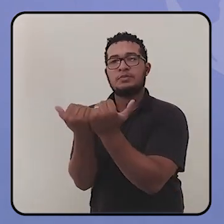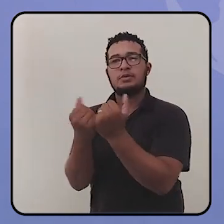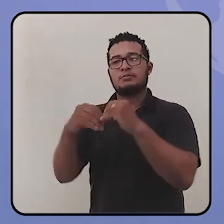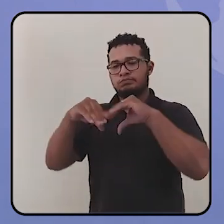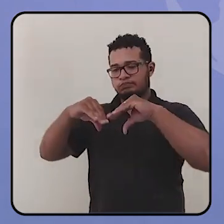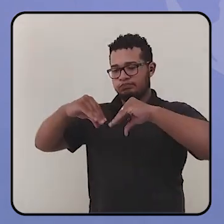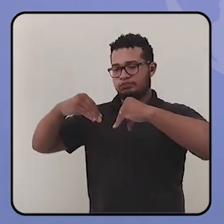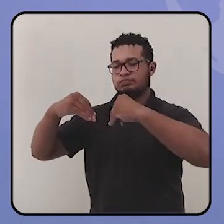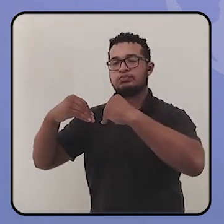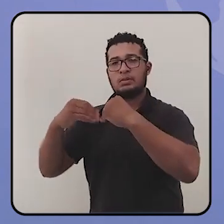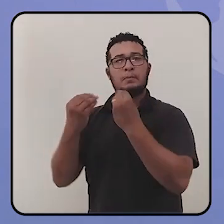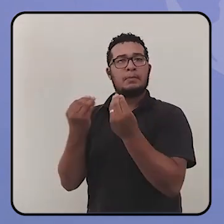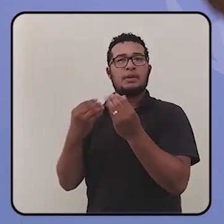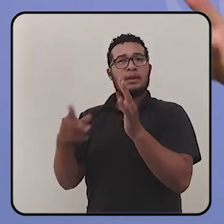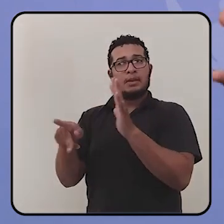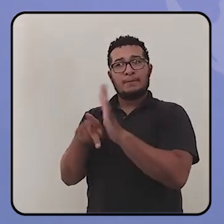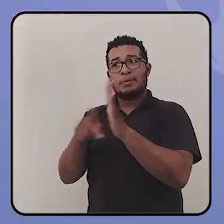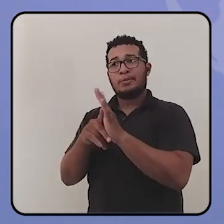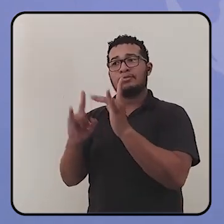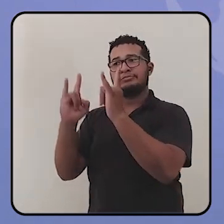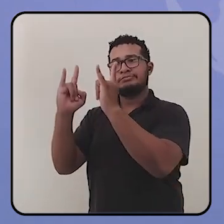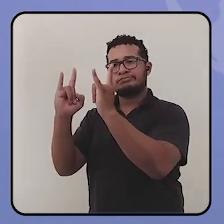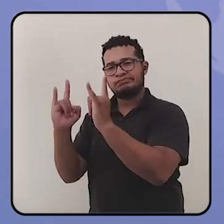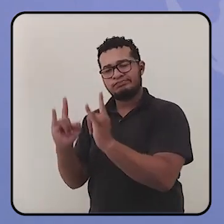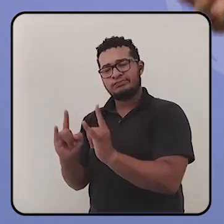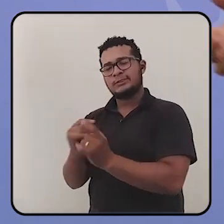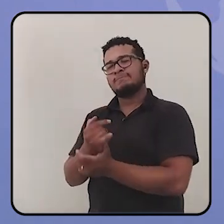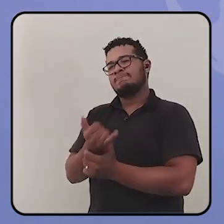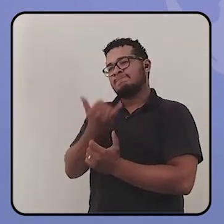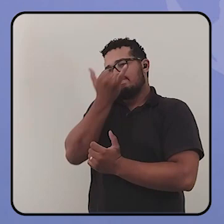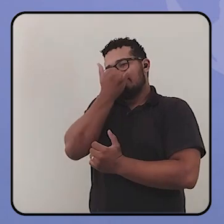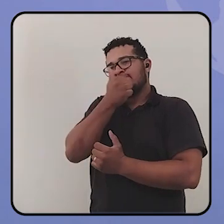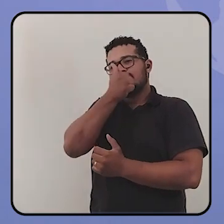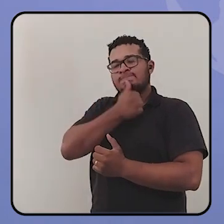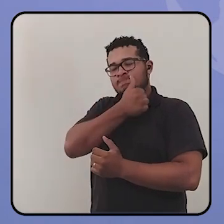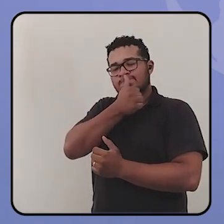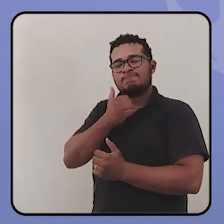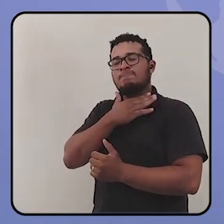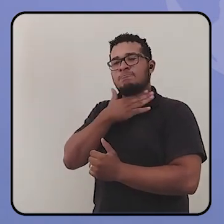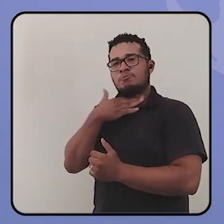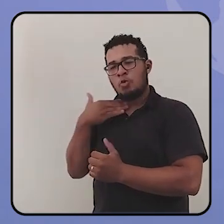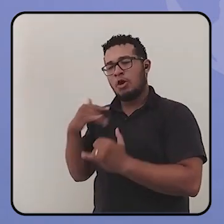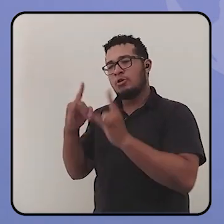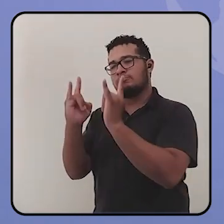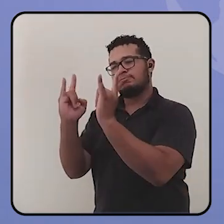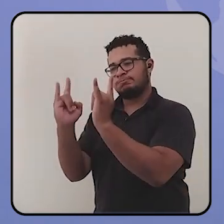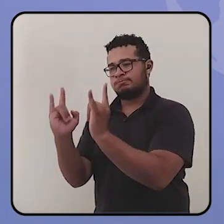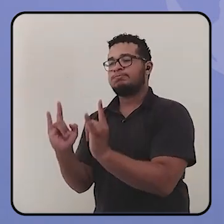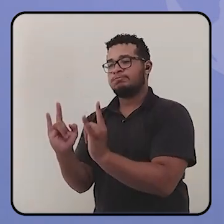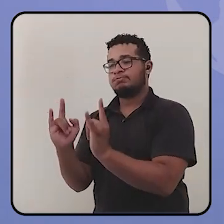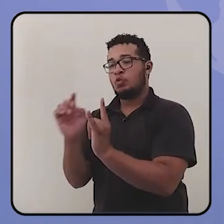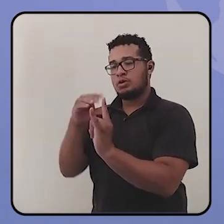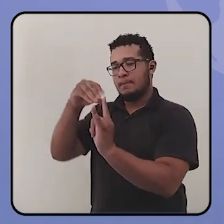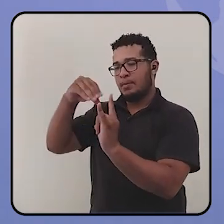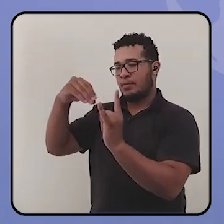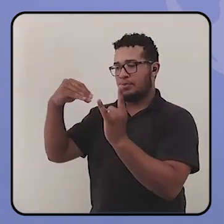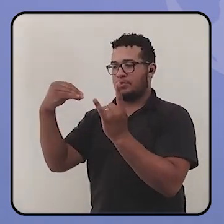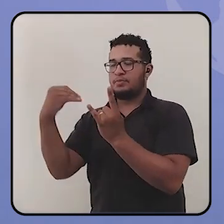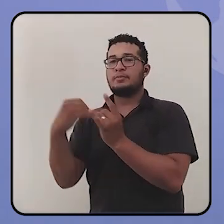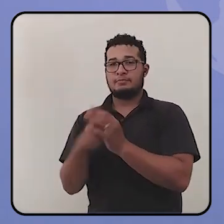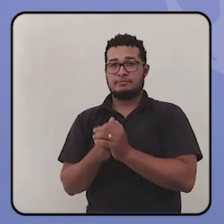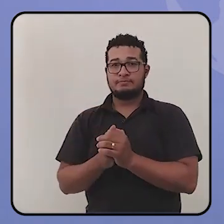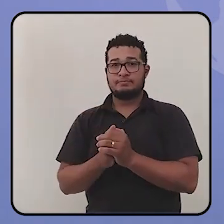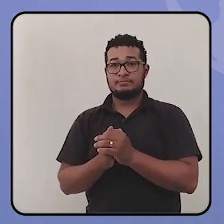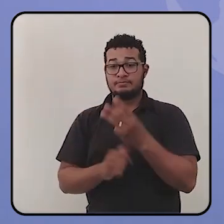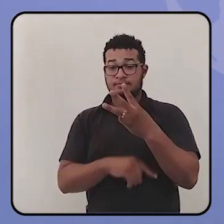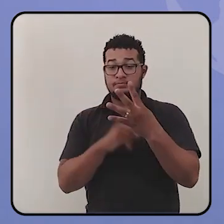cerâmicas para os rituais funerais, fúnebres, para guardar alguns produtos. E a outra que nós iremos ver